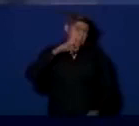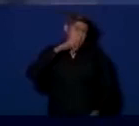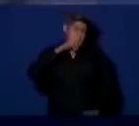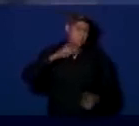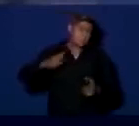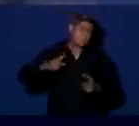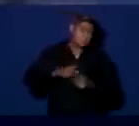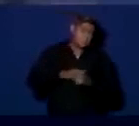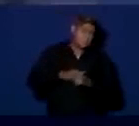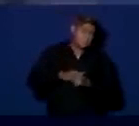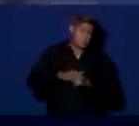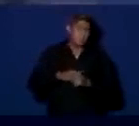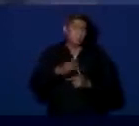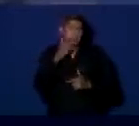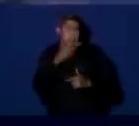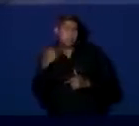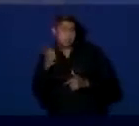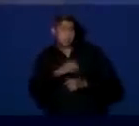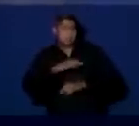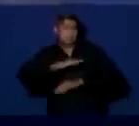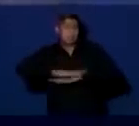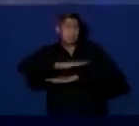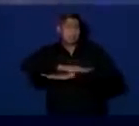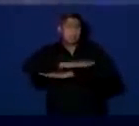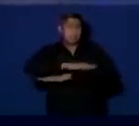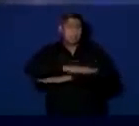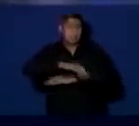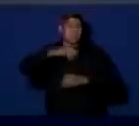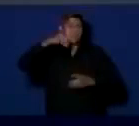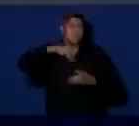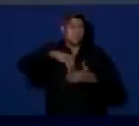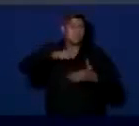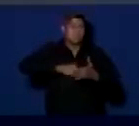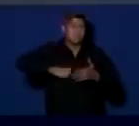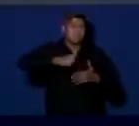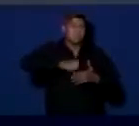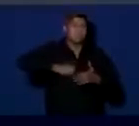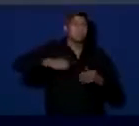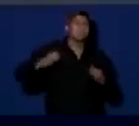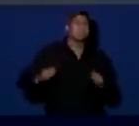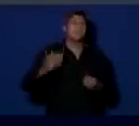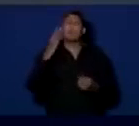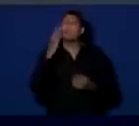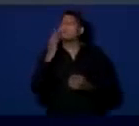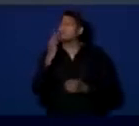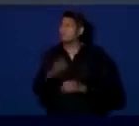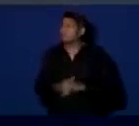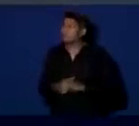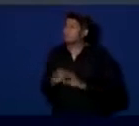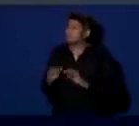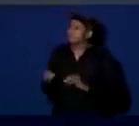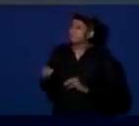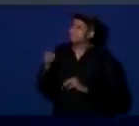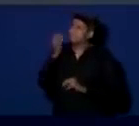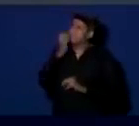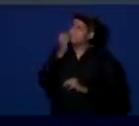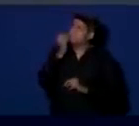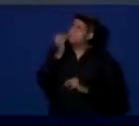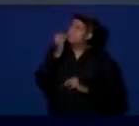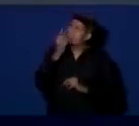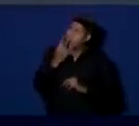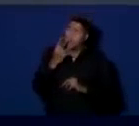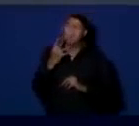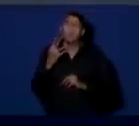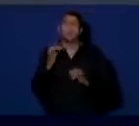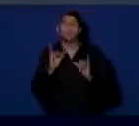ser o sapo dentro de uma panela esquentando? Eu acho o seguinte, uma boa e uma má notícia para a Faria Lima. Assim,